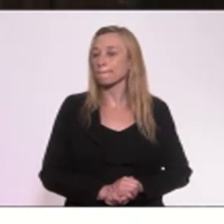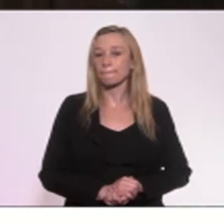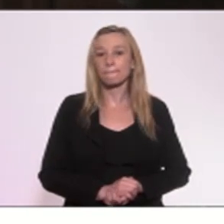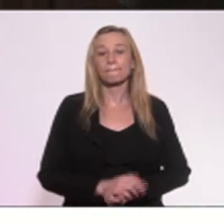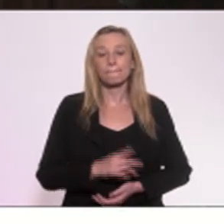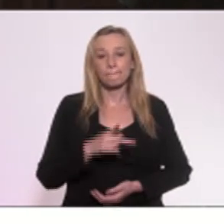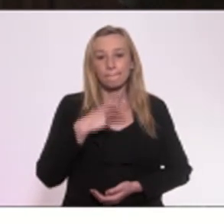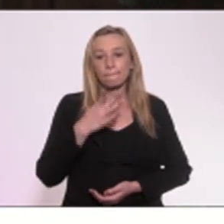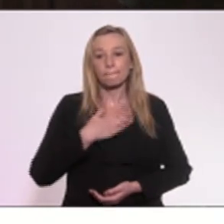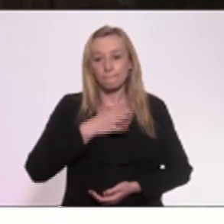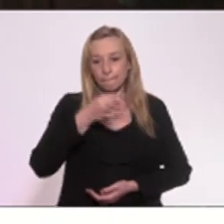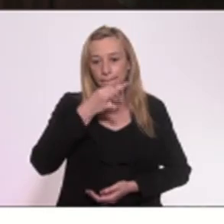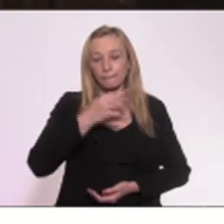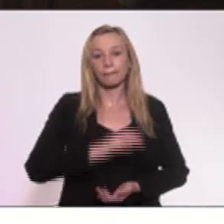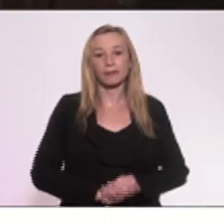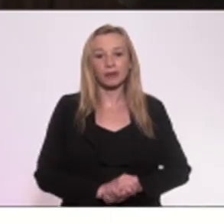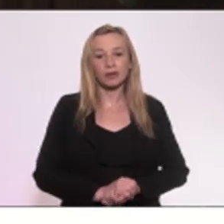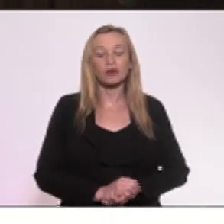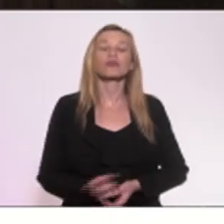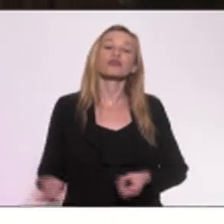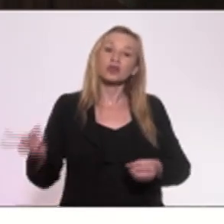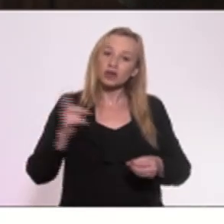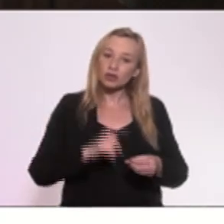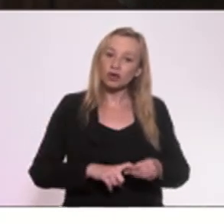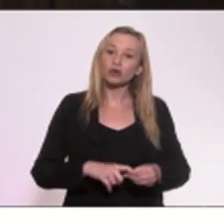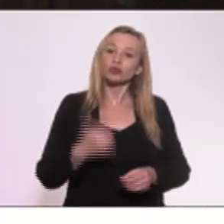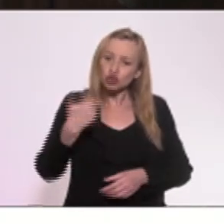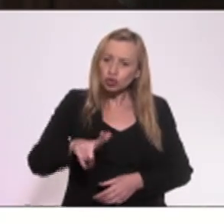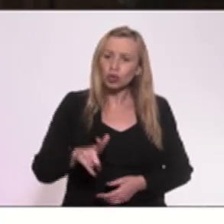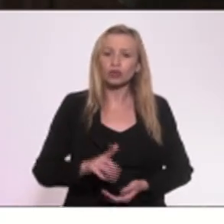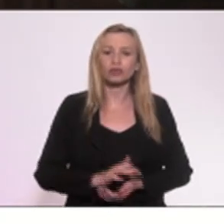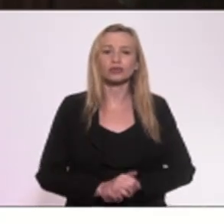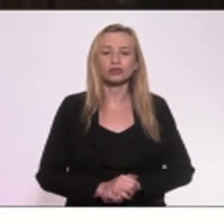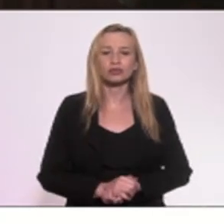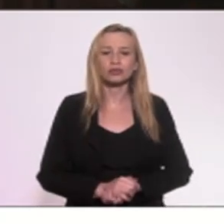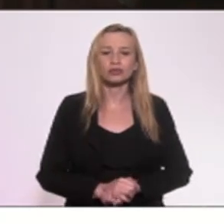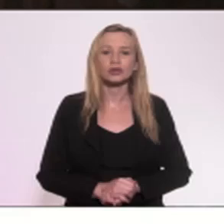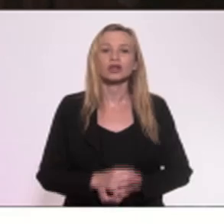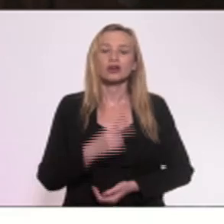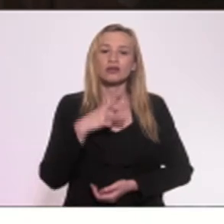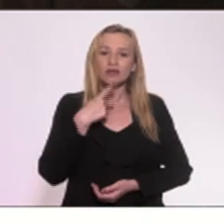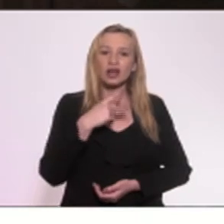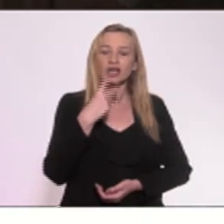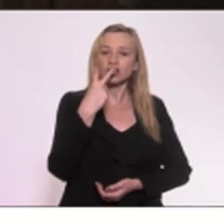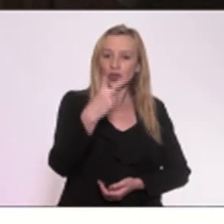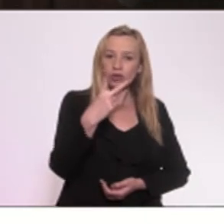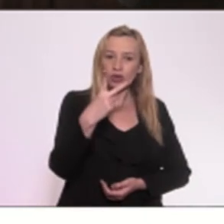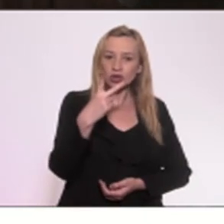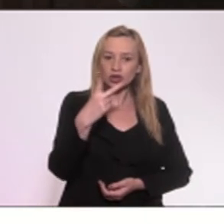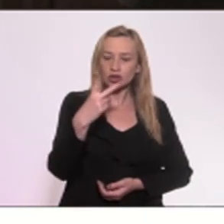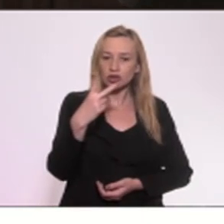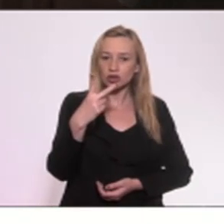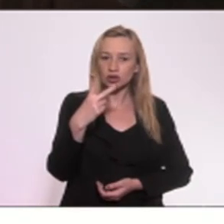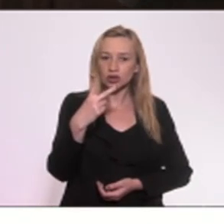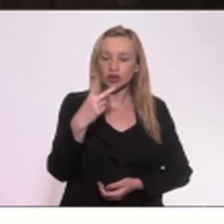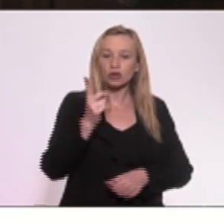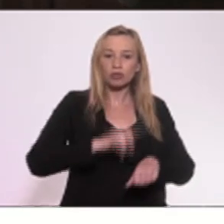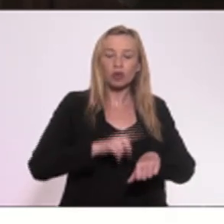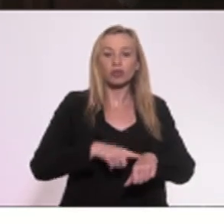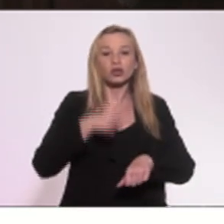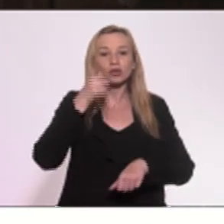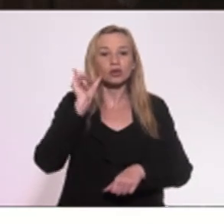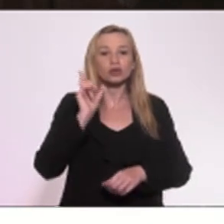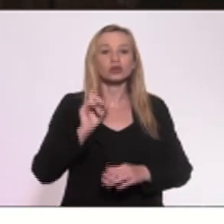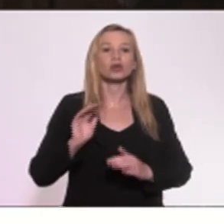minha posição. E de novo, falei isso nos 2 expedientes ontem. O